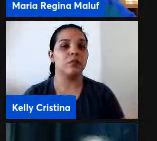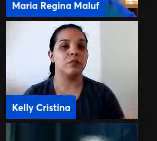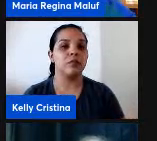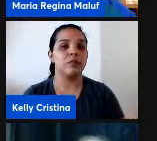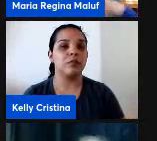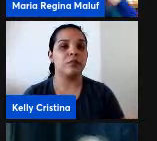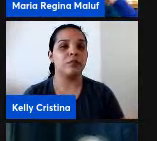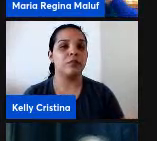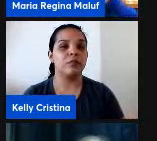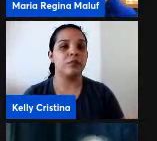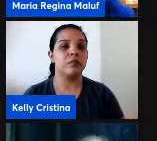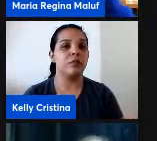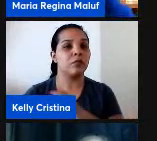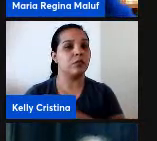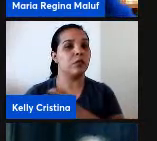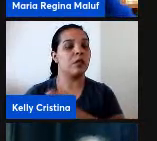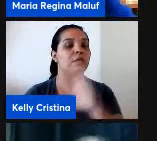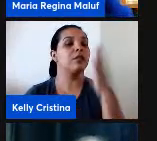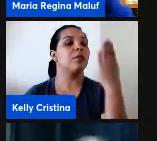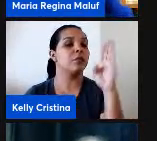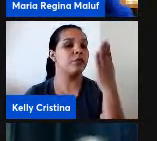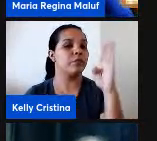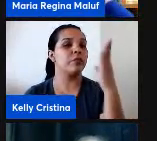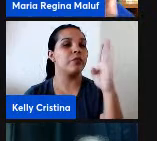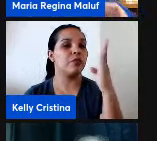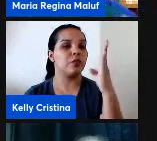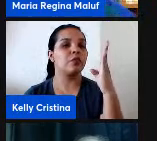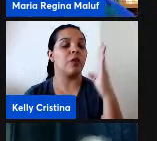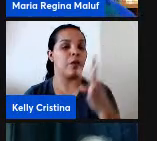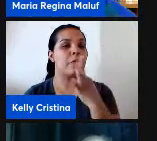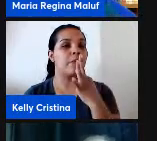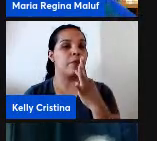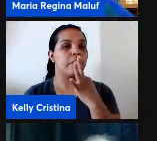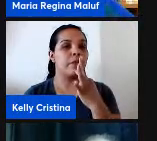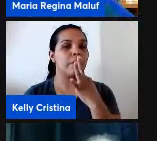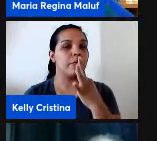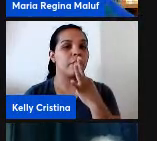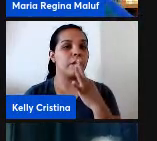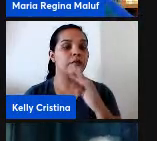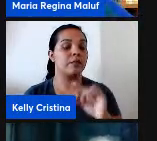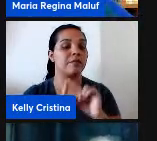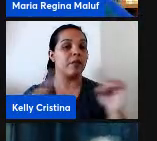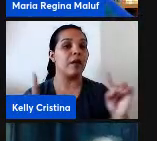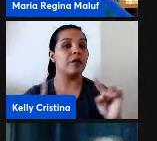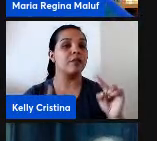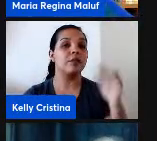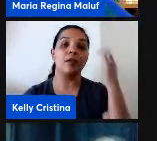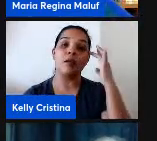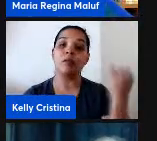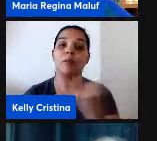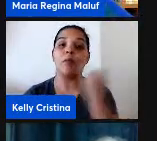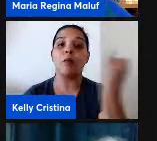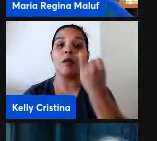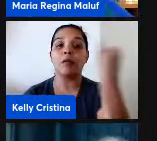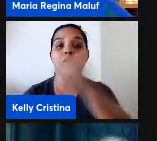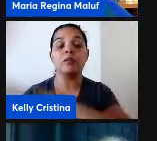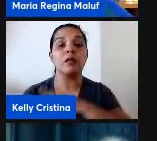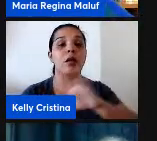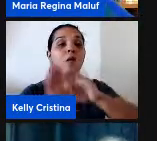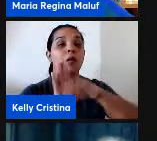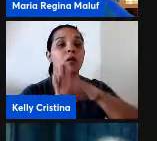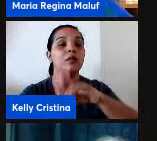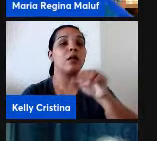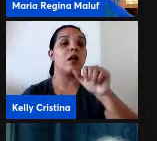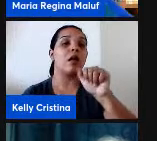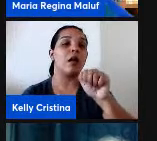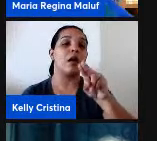os colegas da biologia aí conhecem, mas eu acho que é importante que esse conceito da autopoiese,